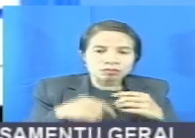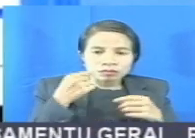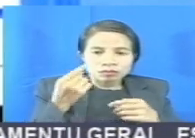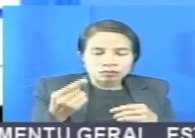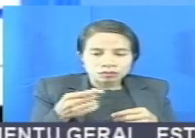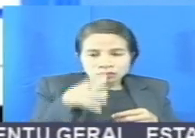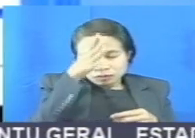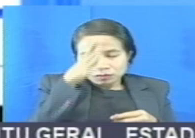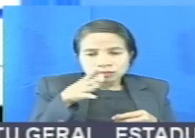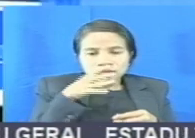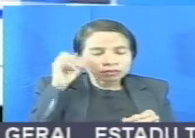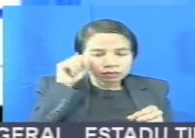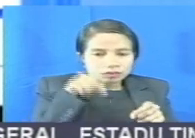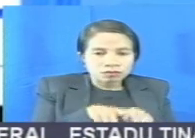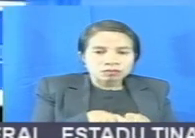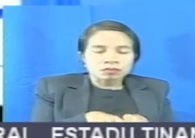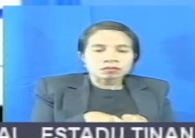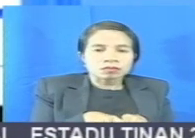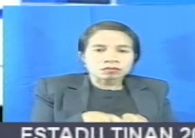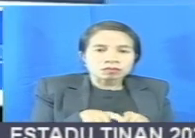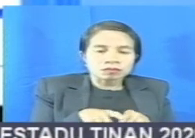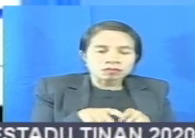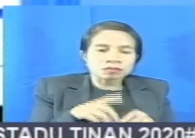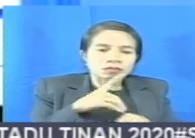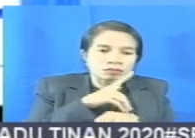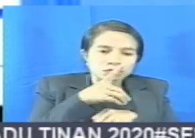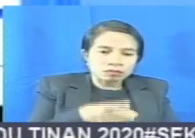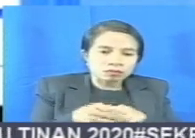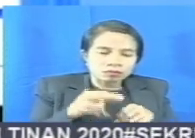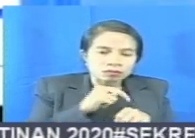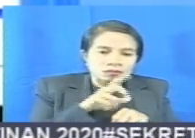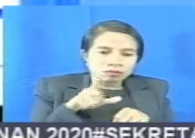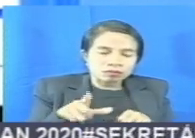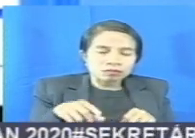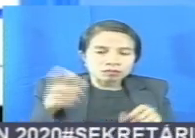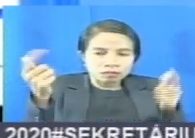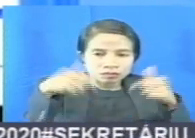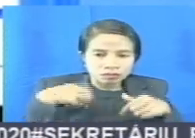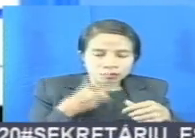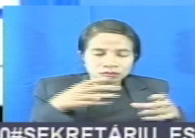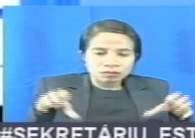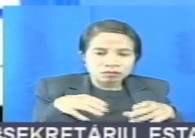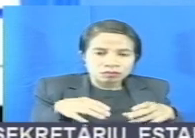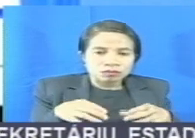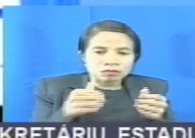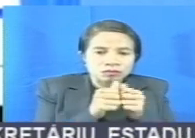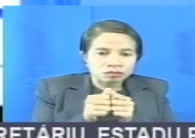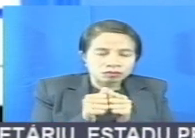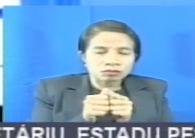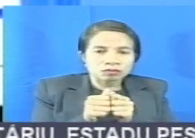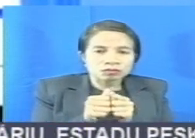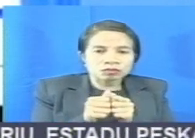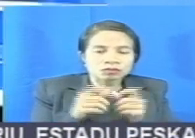sira ti un hotian sira kata fenomeno de desastre naturais ne foros iten capacidade neve maite serviço a motu hodi